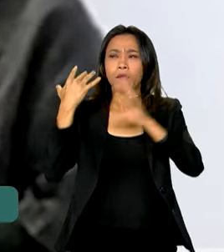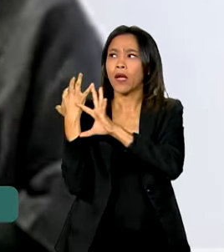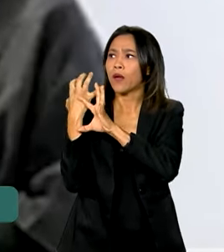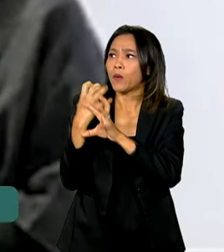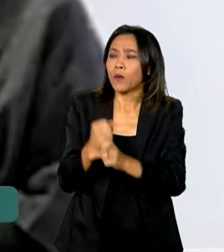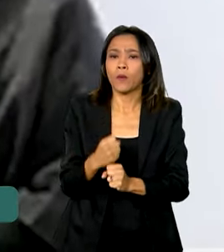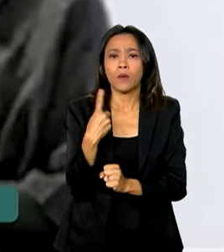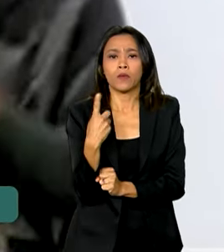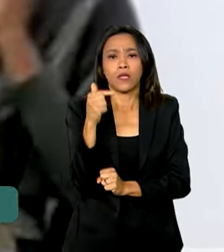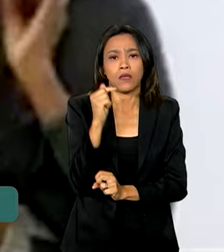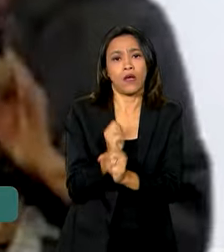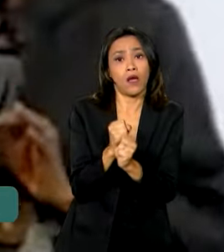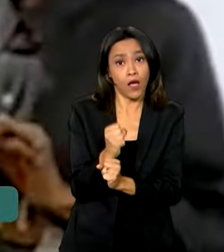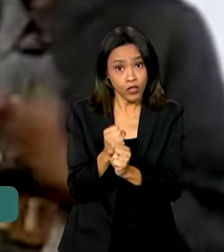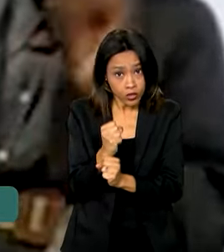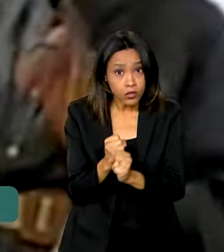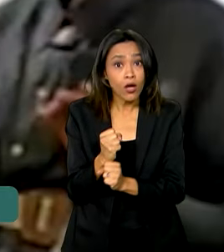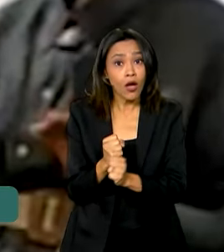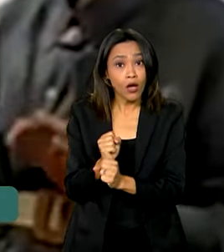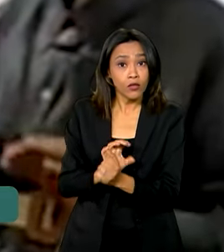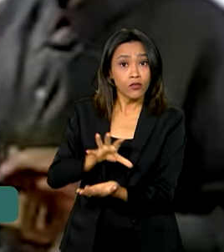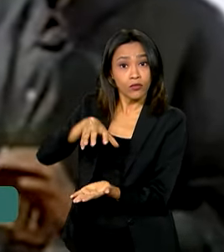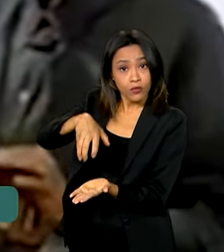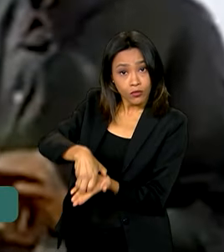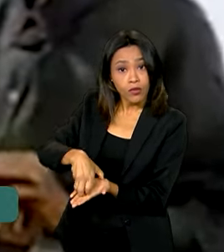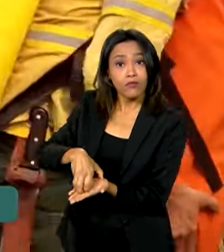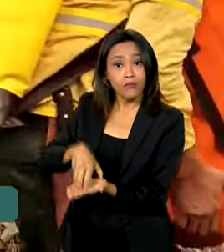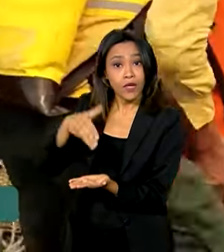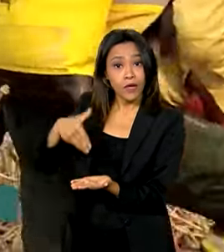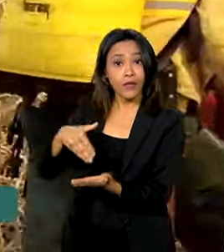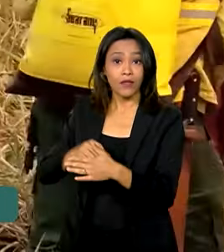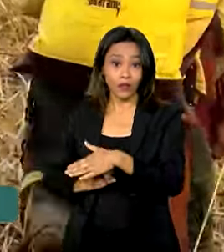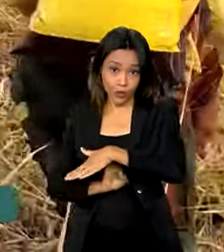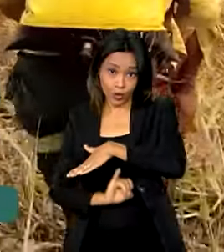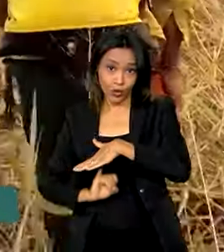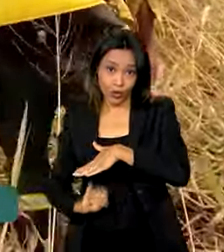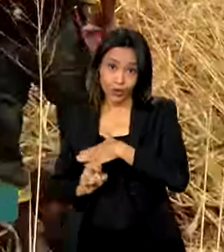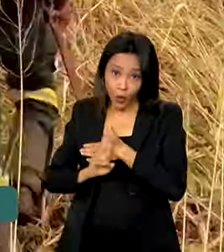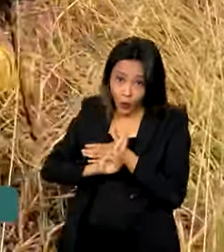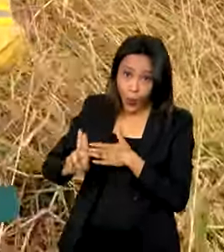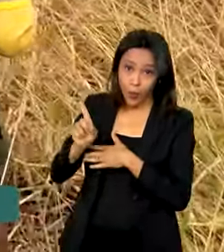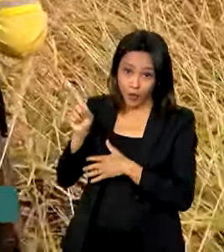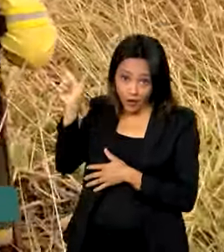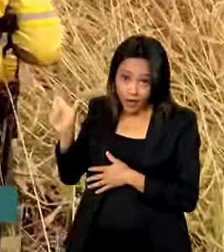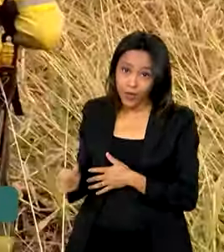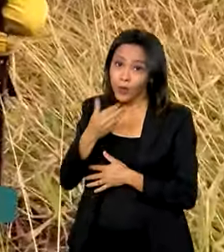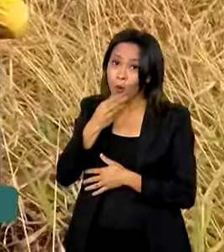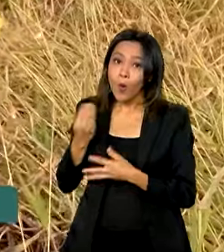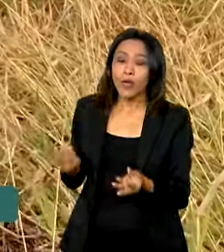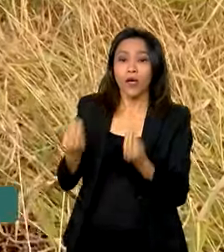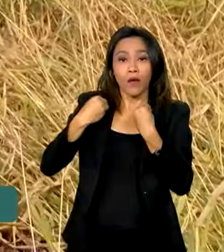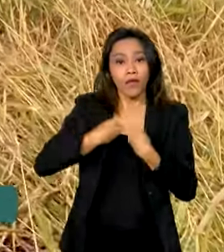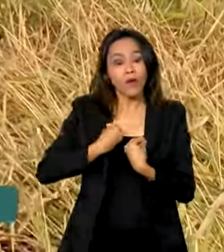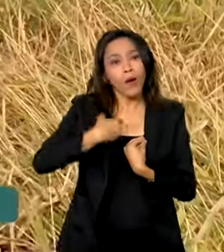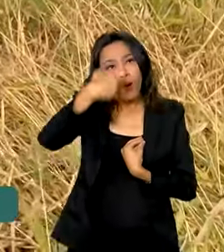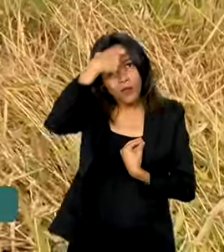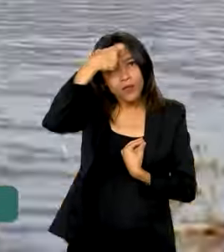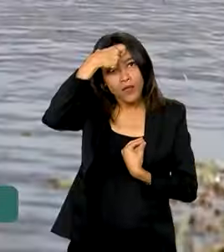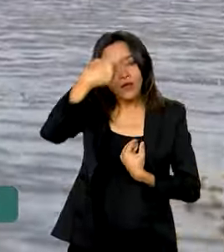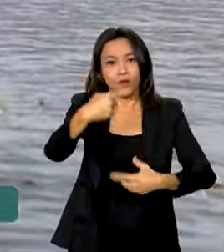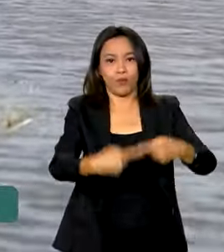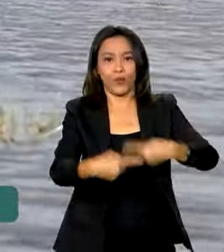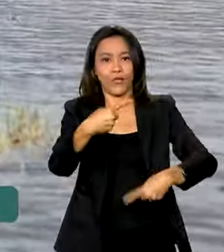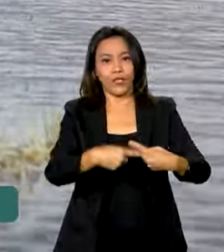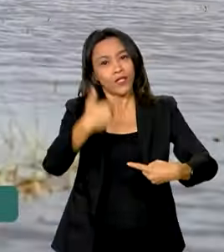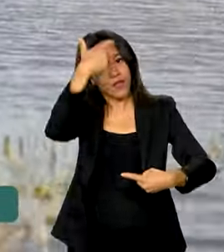17 anos do instituto que leva o nome dele e que me deu consciência política de que aquilo que eu fazia